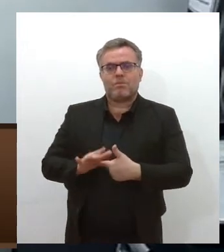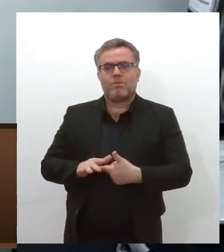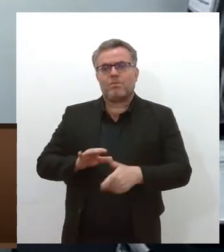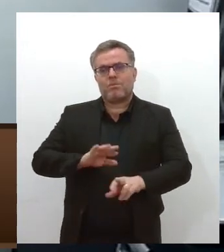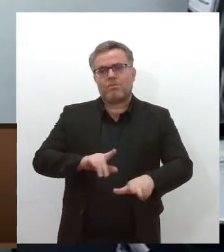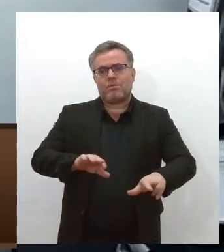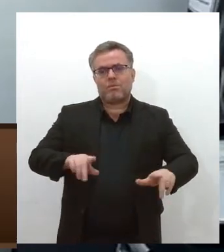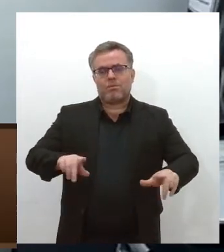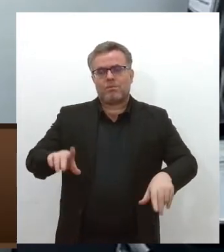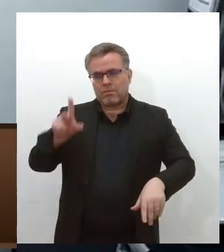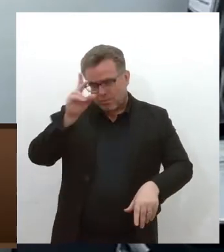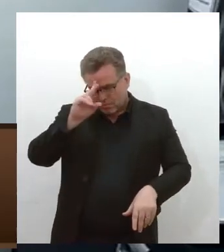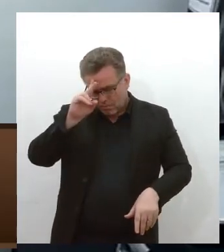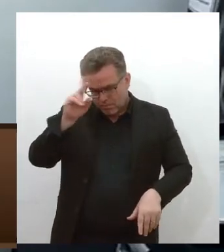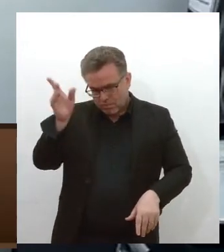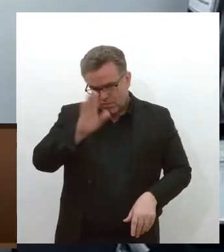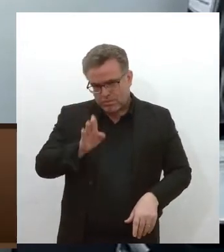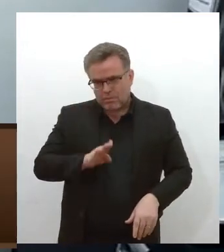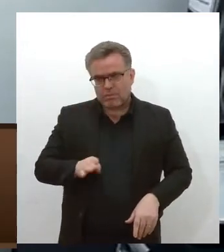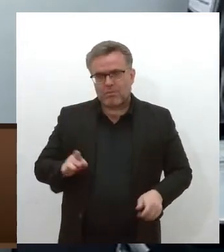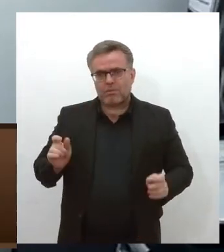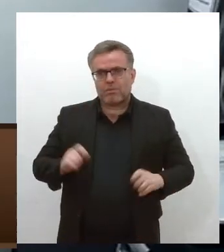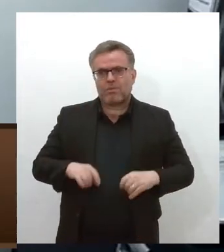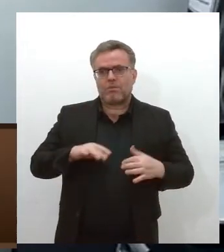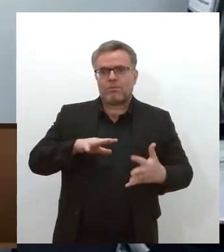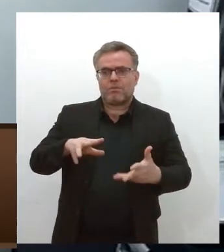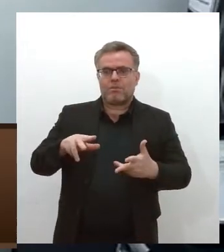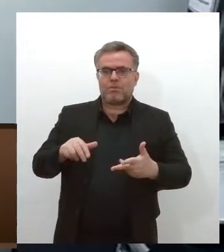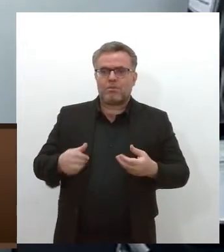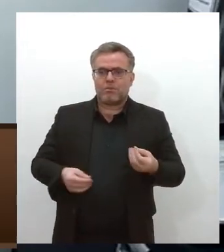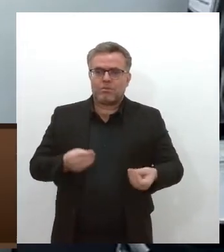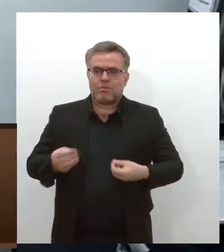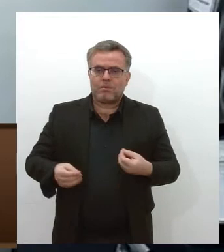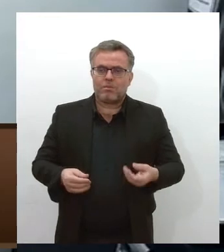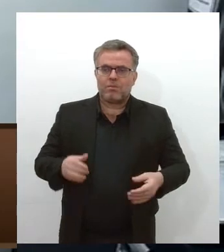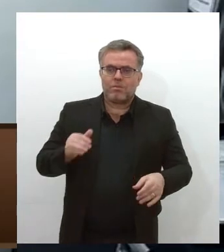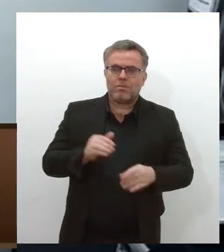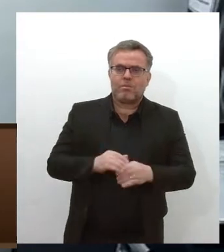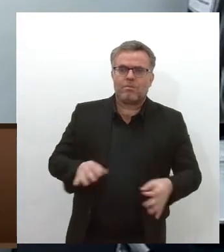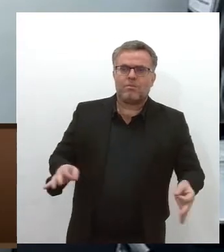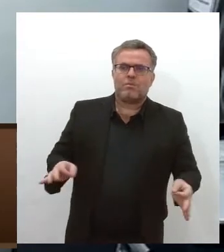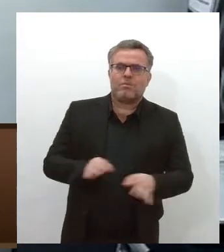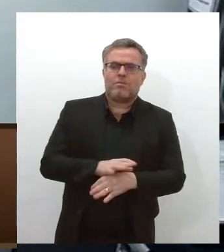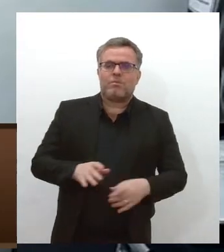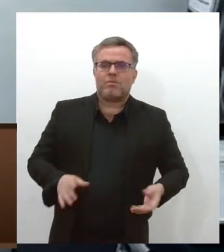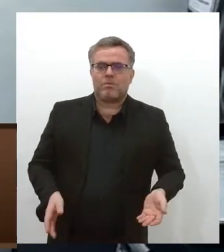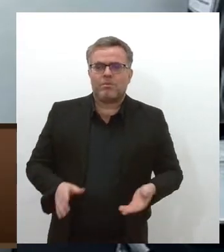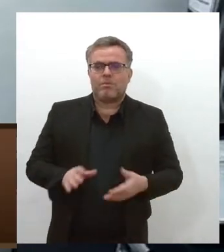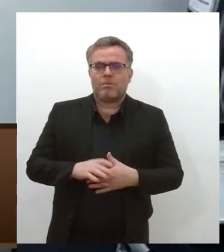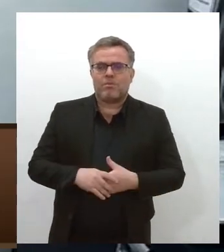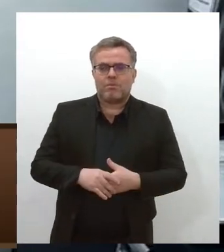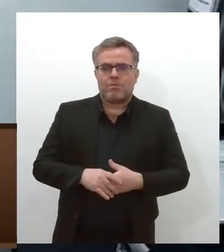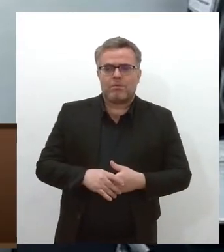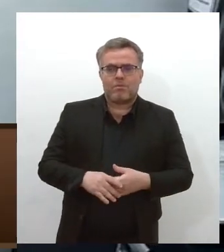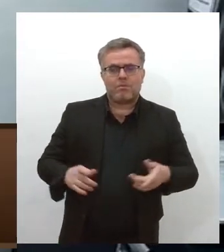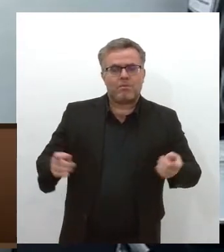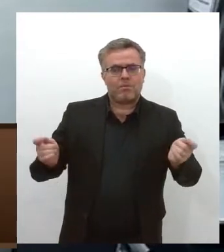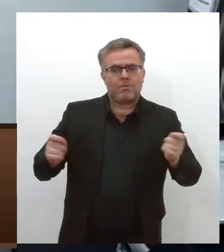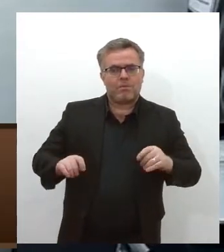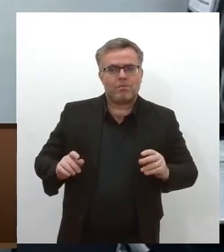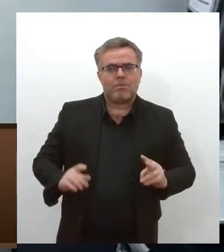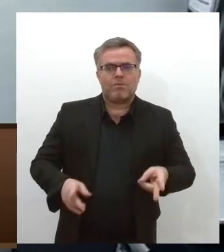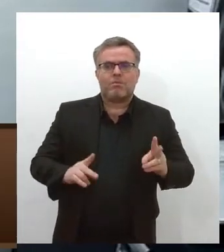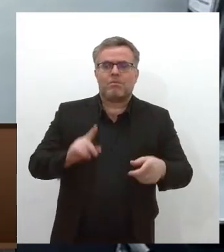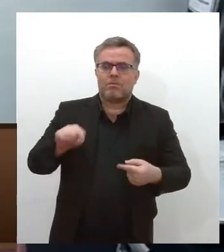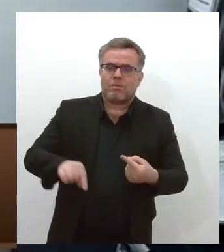do Brasil e do mundo do voto útil. E o voto útil voto útil seria um voto que objetiva algo,